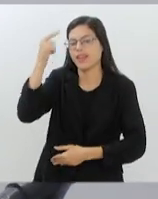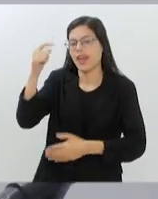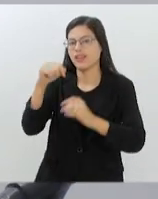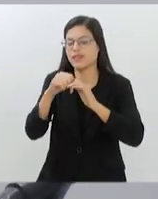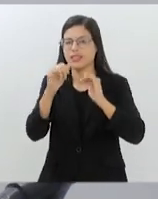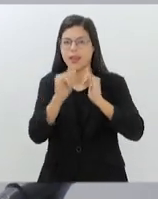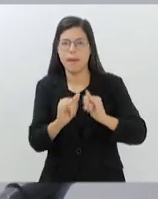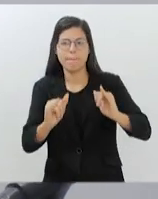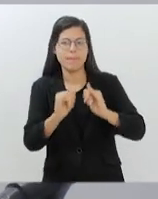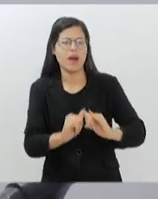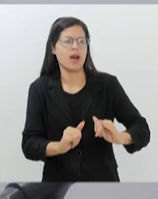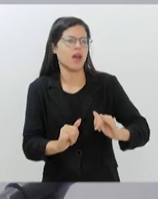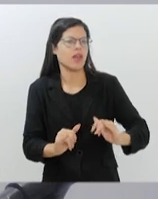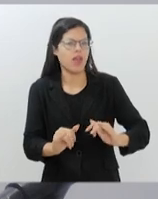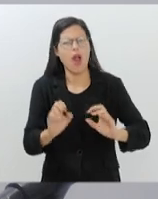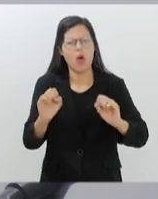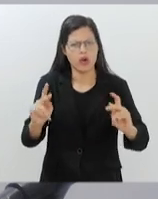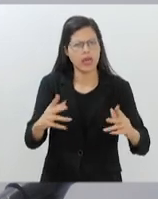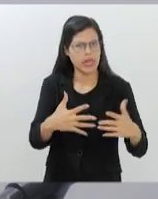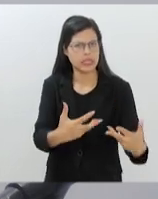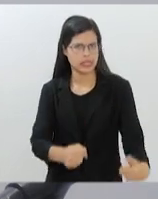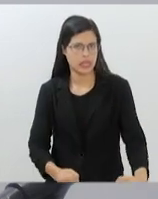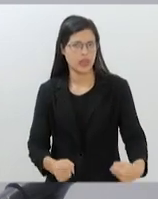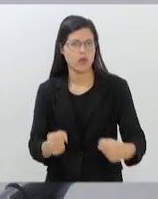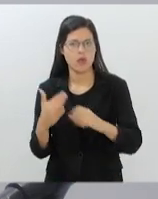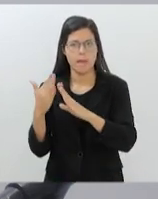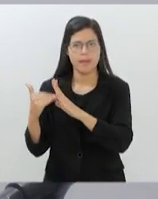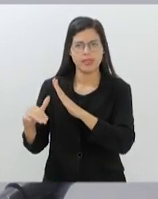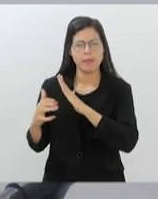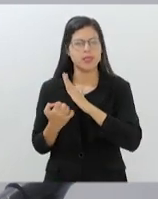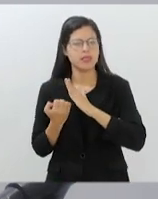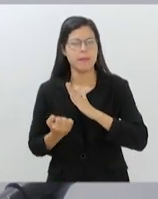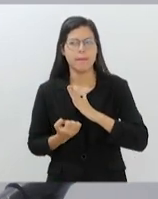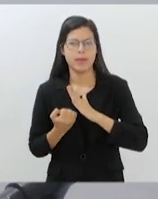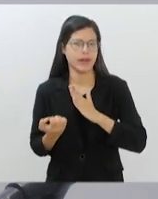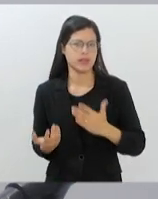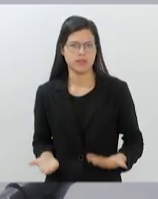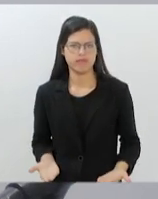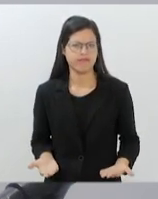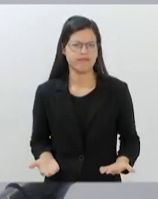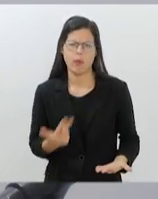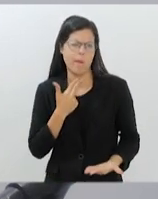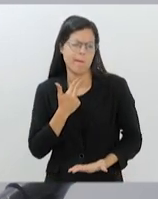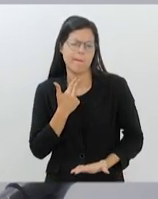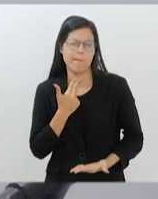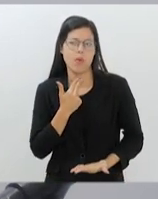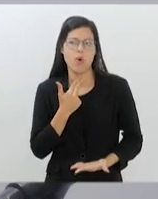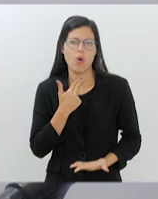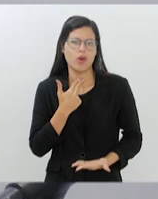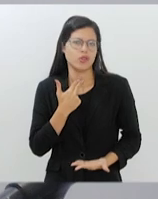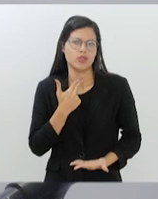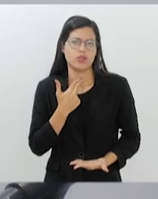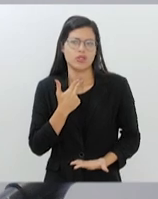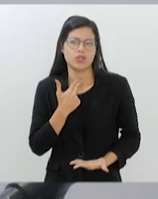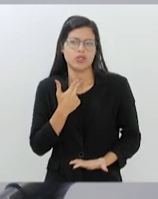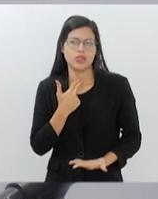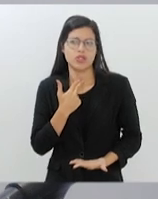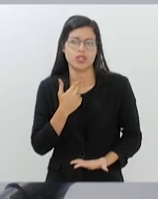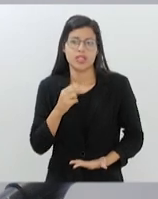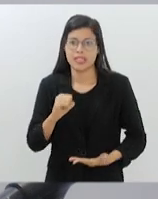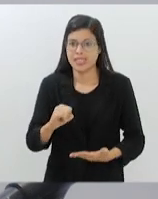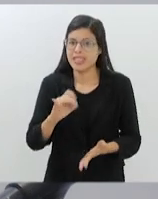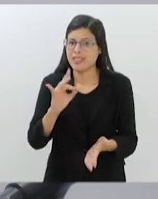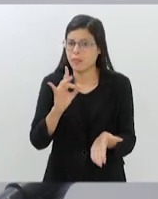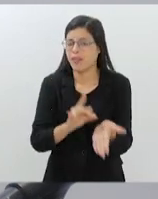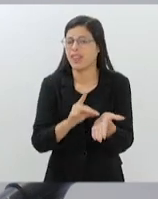Ah vamos fazer então vou mandar uma mensagem pras agentes não pode ser assim o Senor o senhor não não não não queira nos fazer crer ou se for verdade